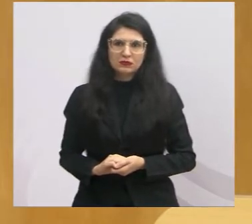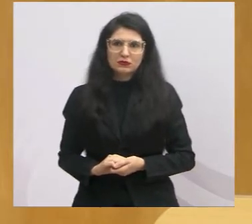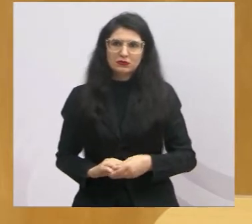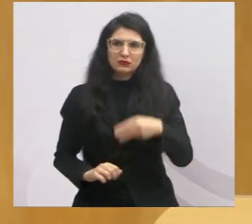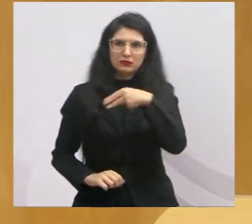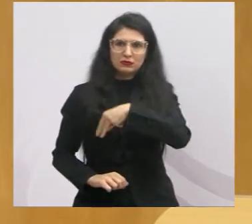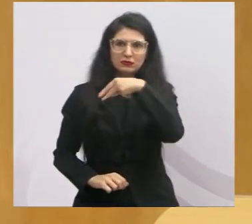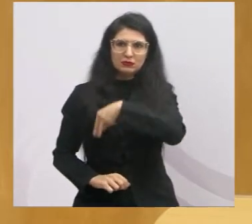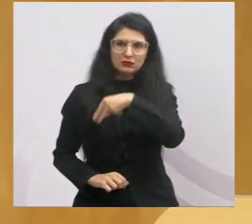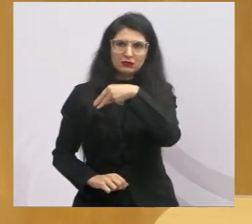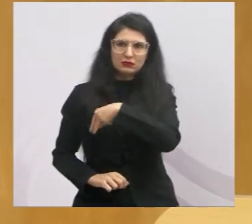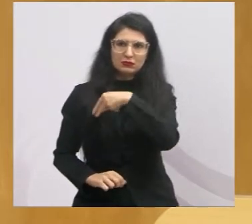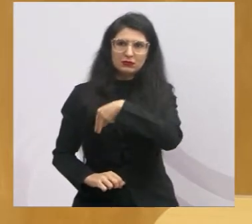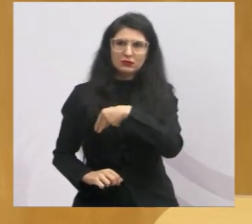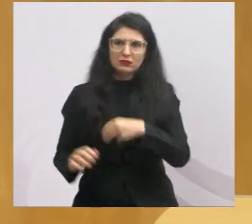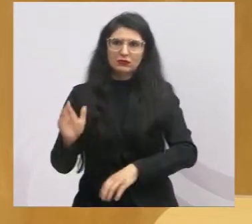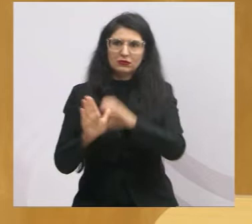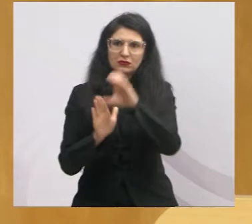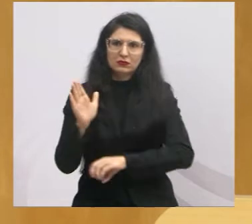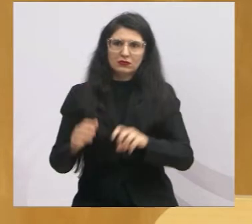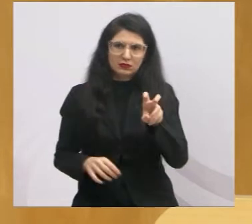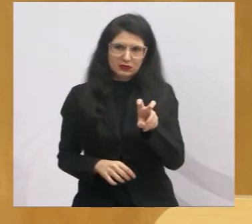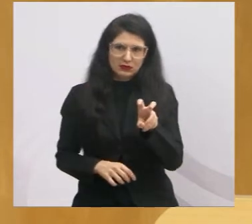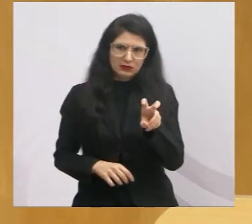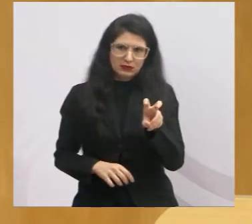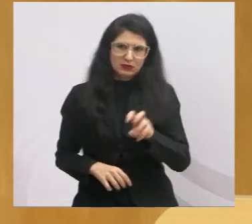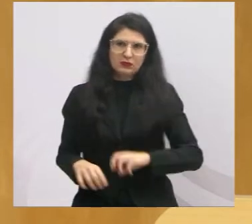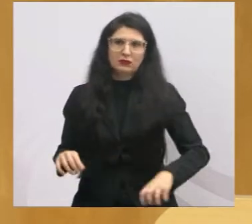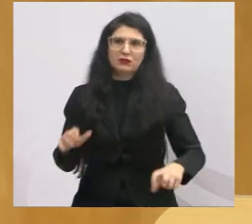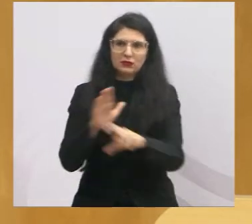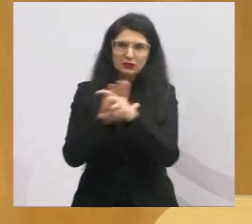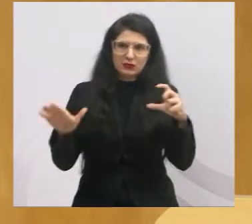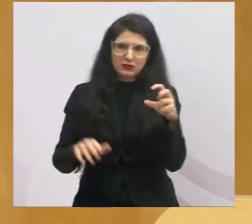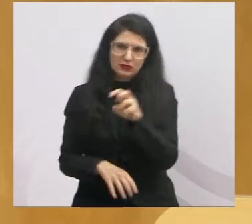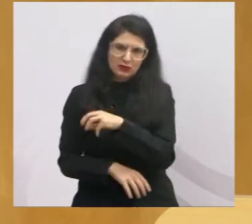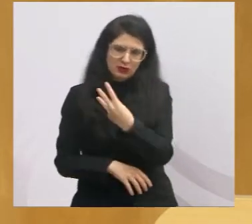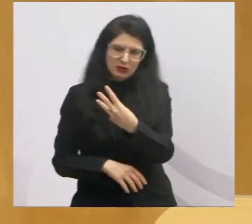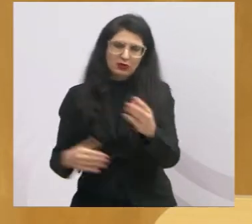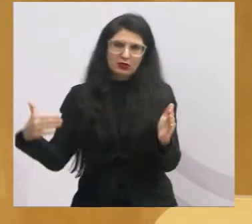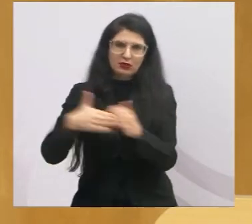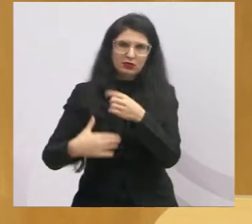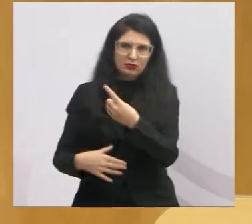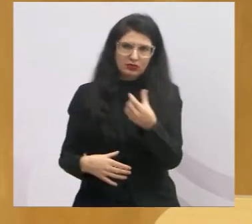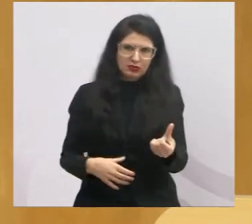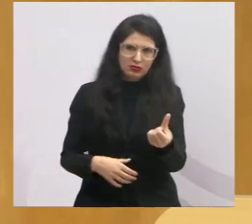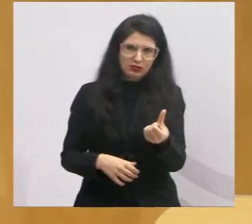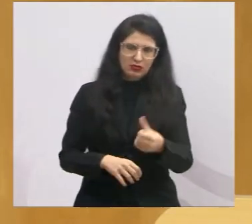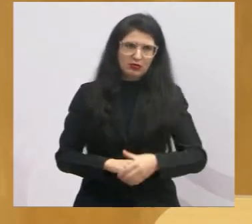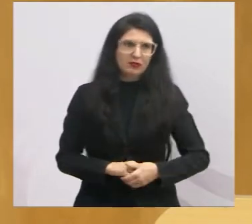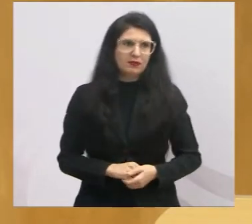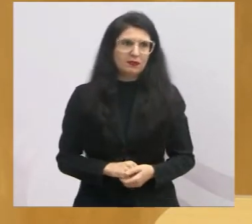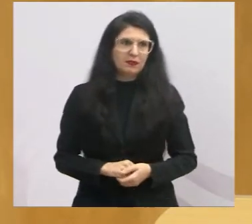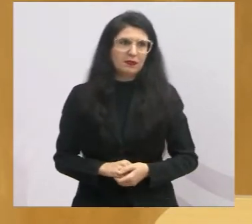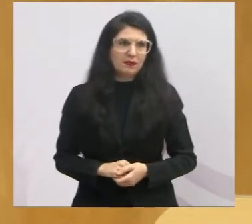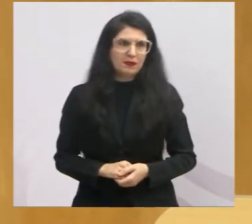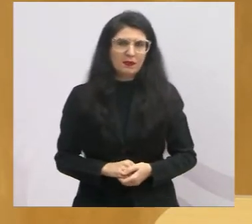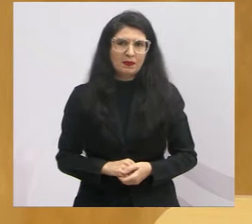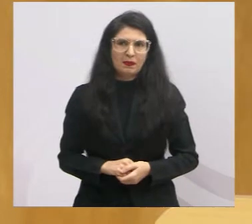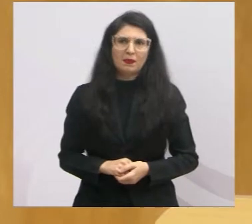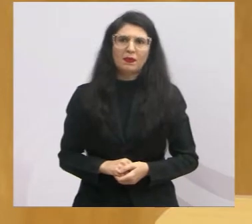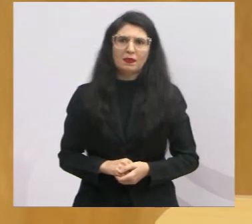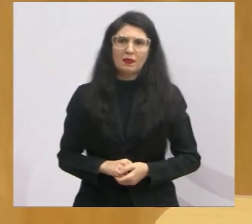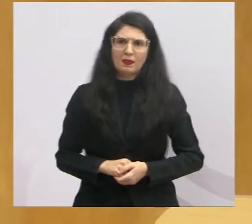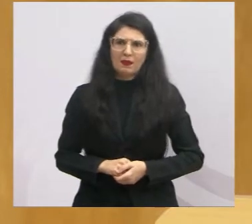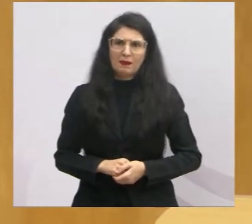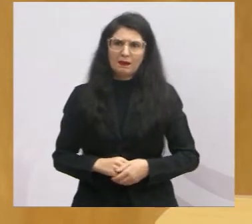Aderbal Sodré, Patrícia Juliane, doutor Rodrigo Salomão,